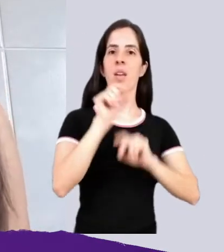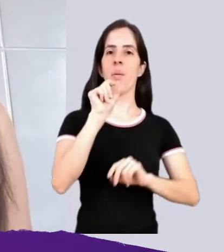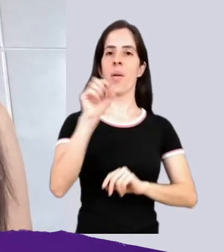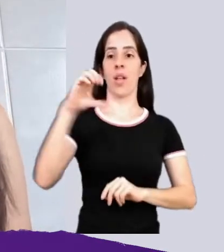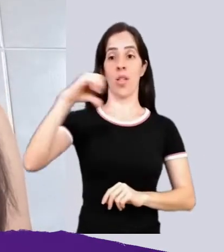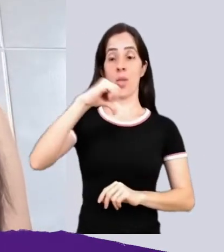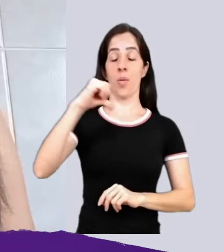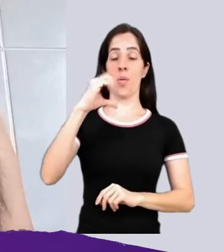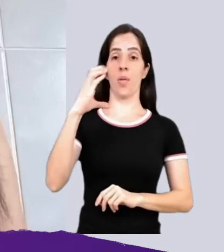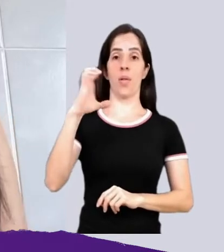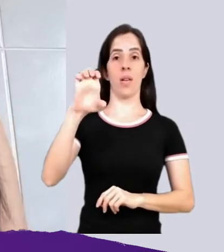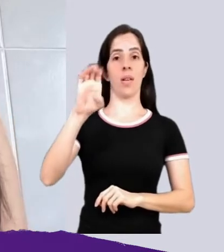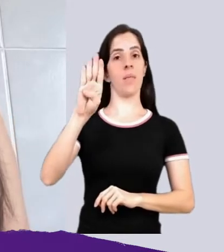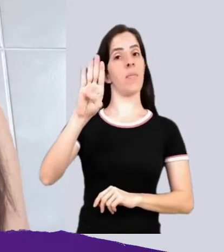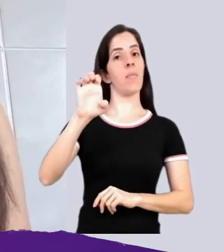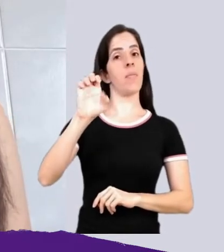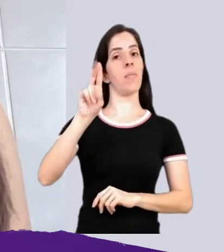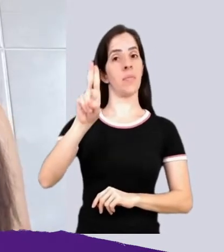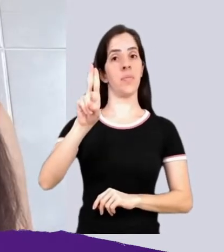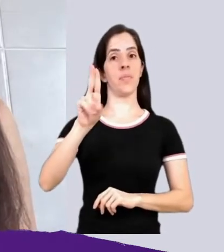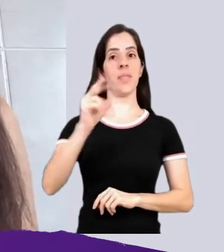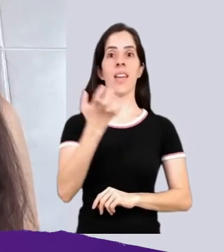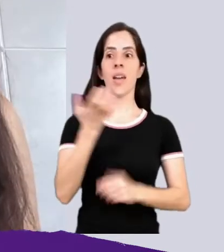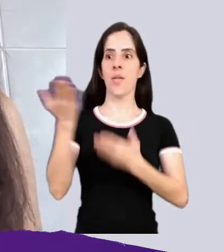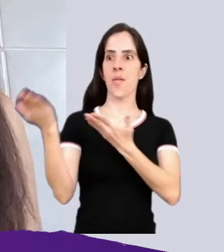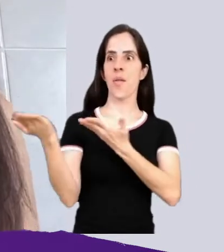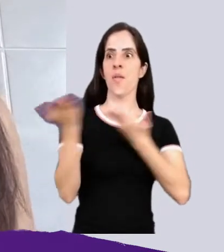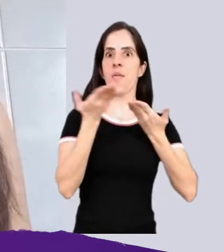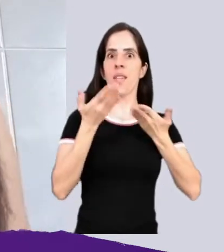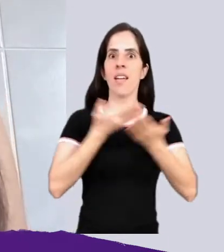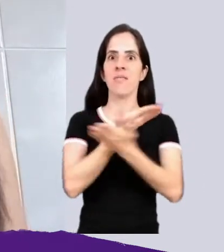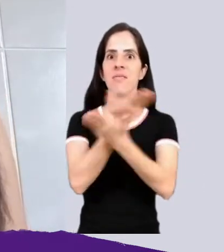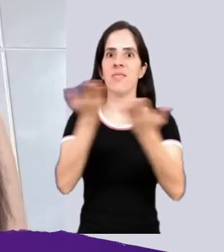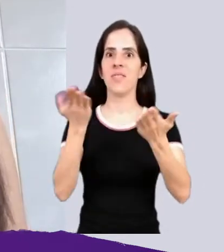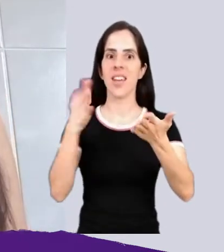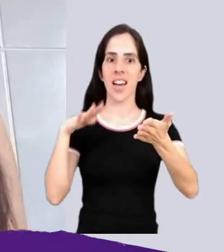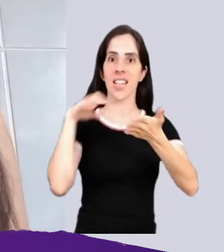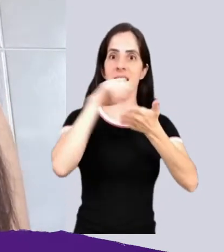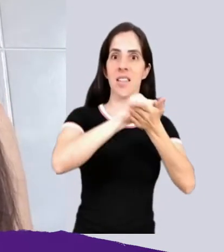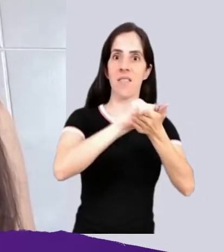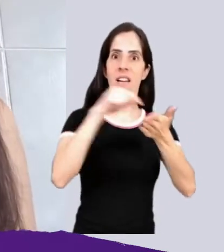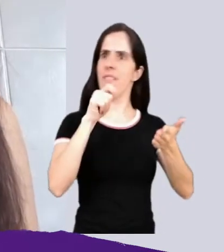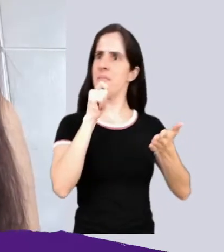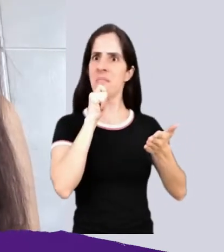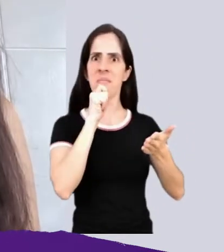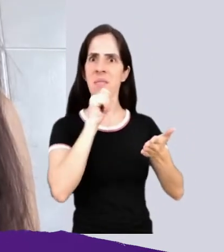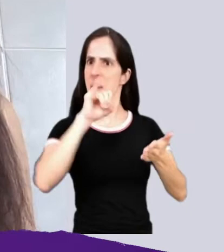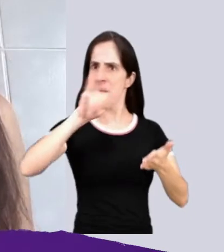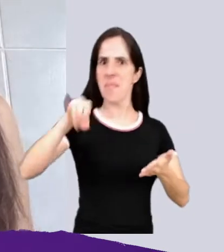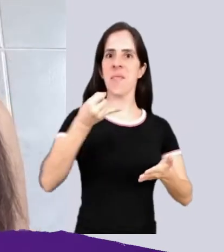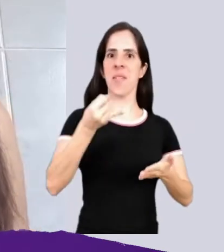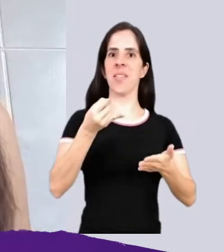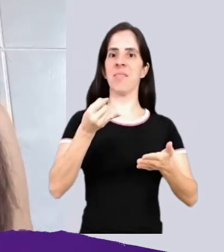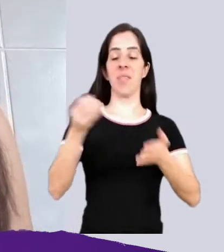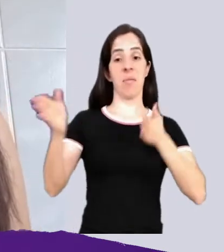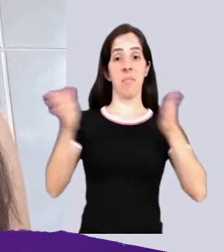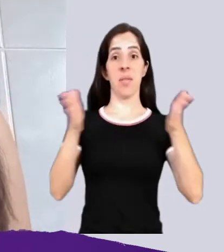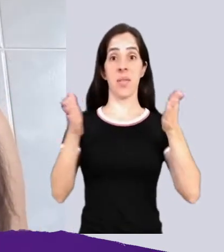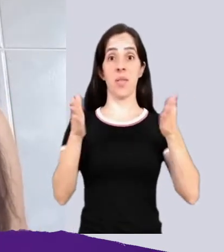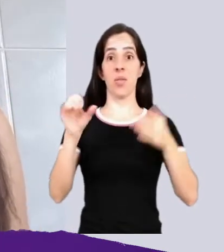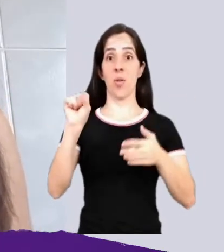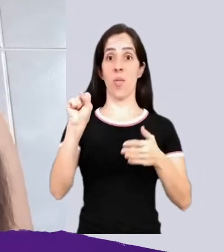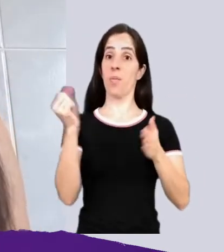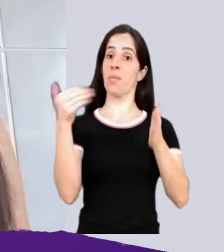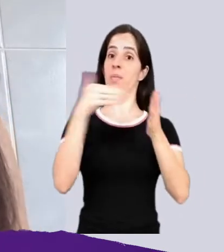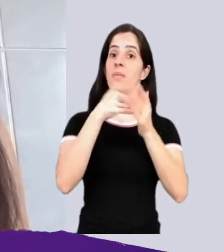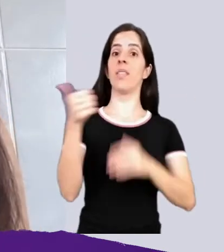Universitária, que é o 9º CEBEU. Estou aqui para convidar todos que ainda não se inscreveram no evento, que será nos dias 8